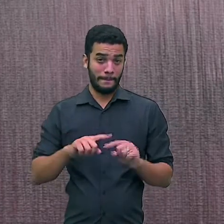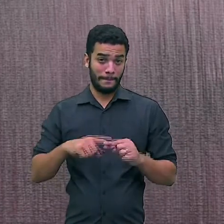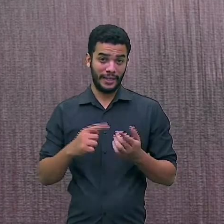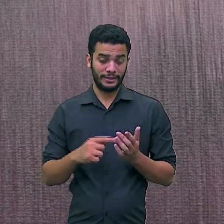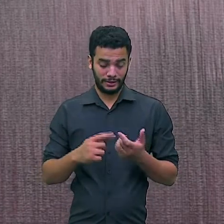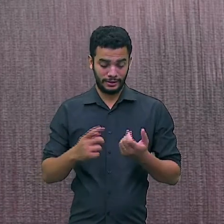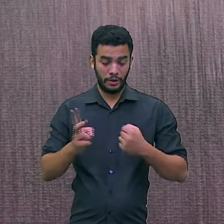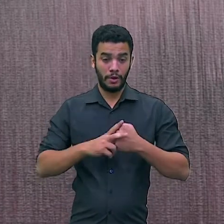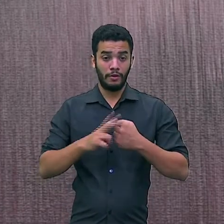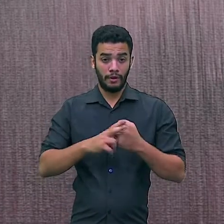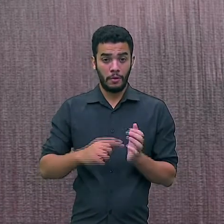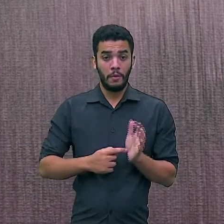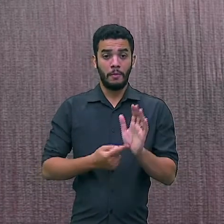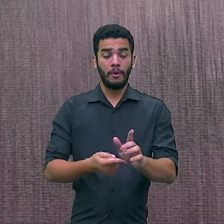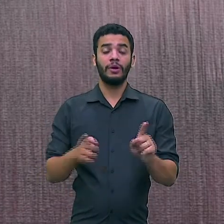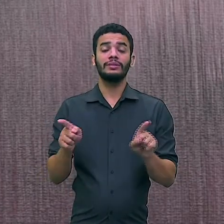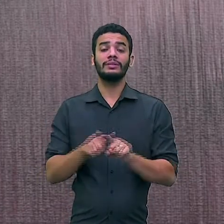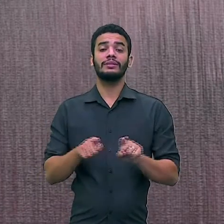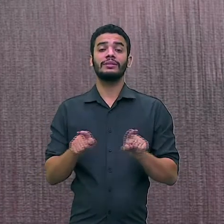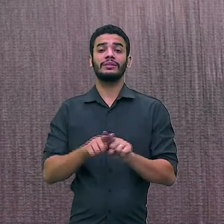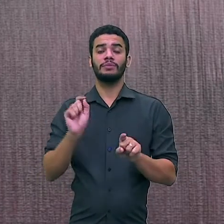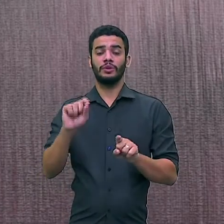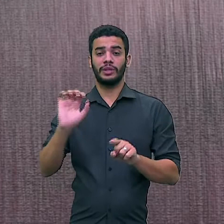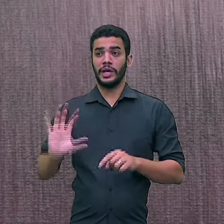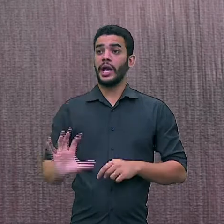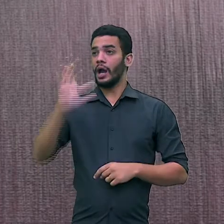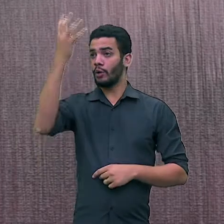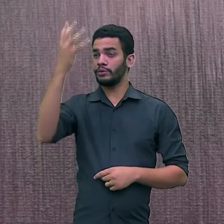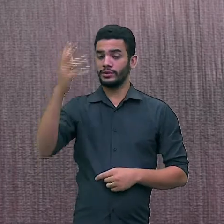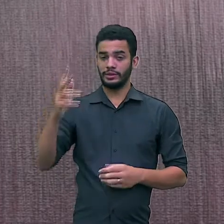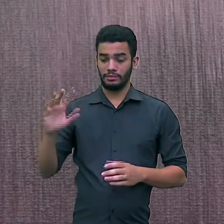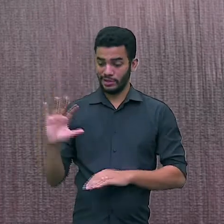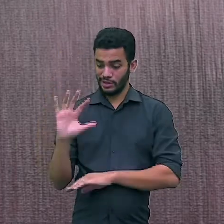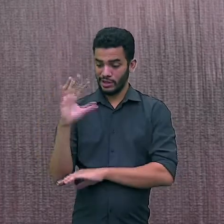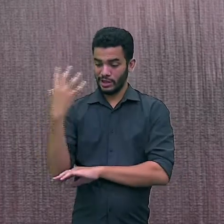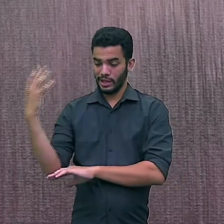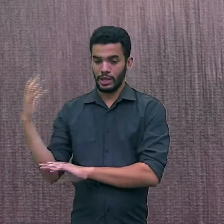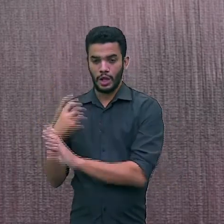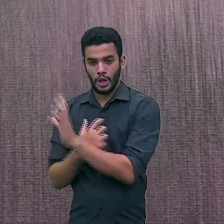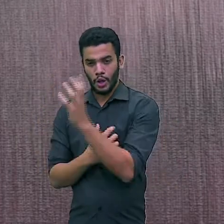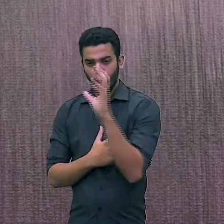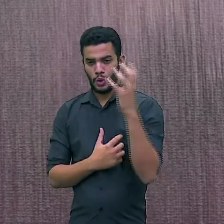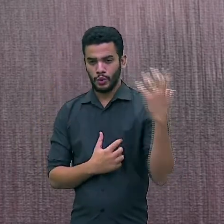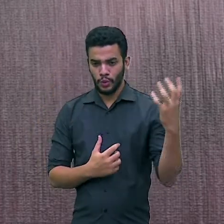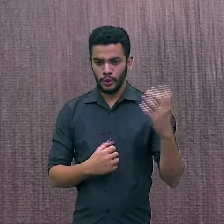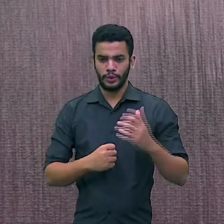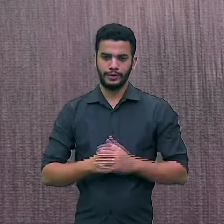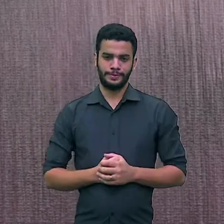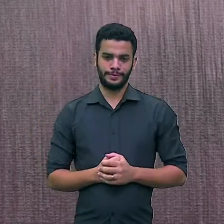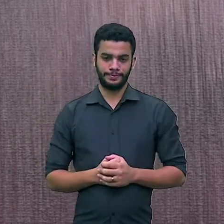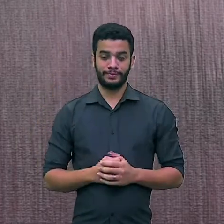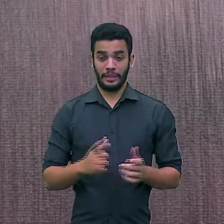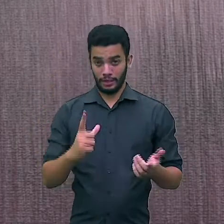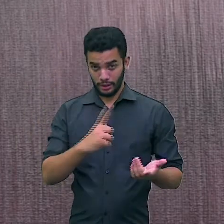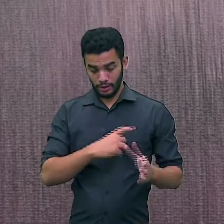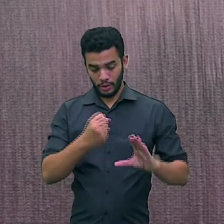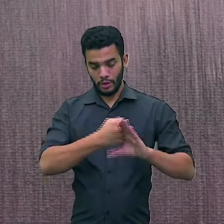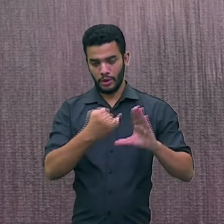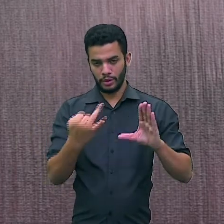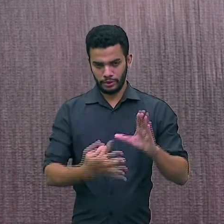da natureza. Esses verbos de fenômenos da natureza têm uma característica